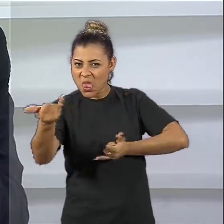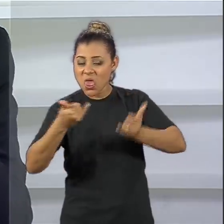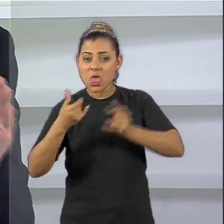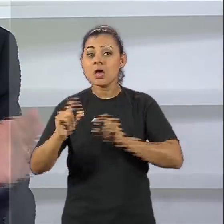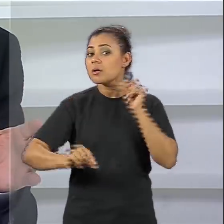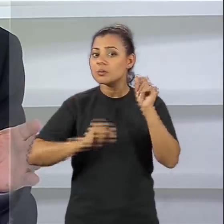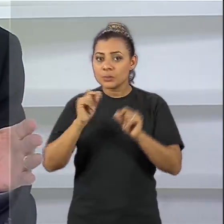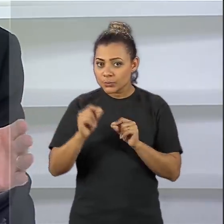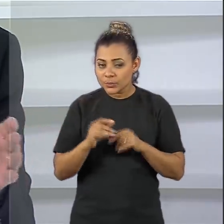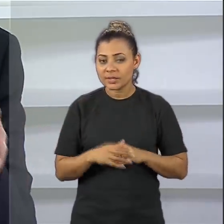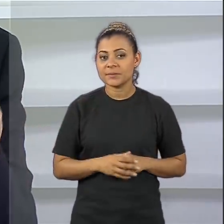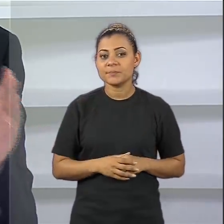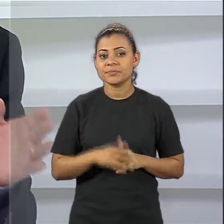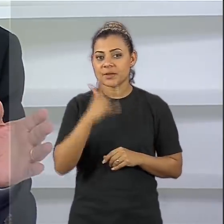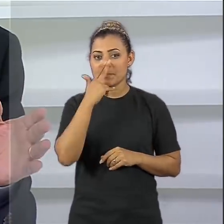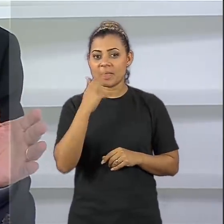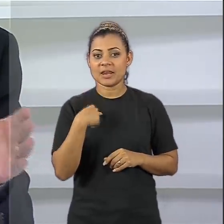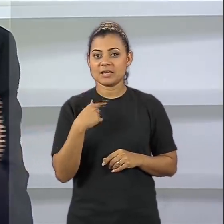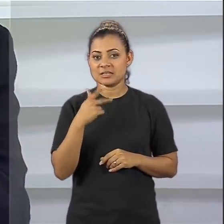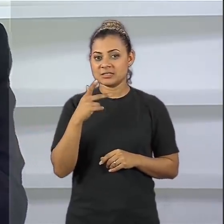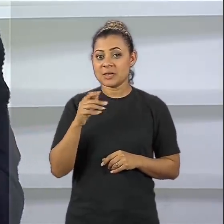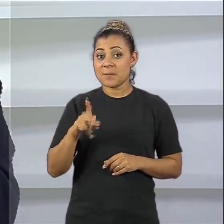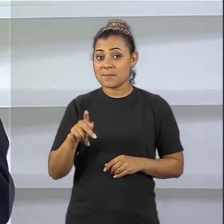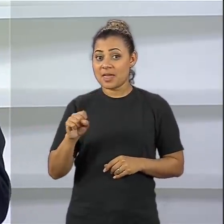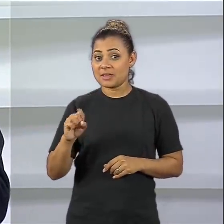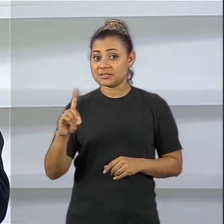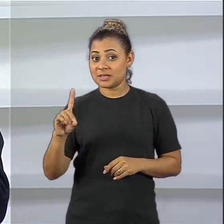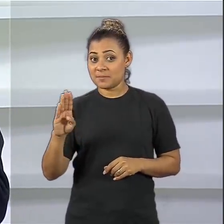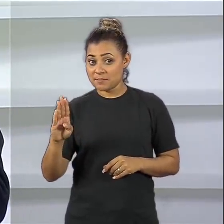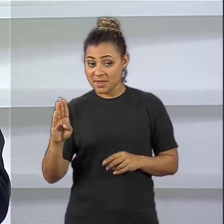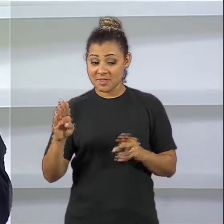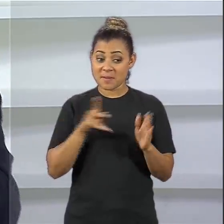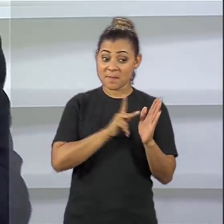com uma contraposição entre PSDB e PT?